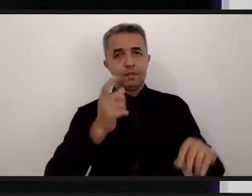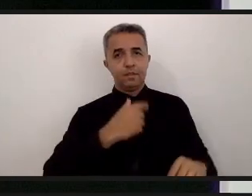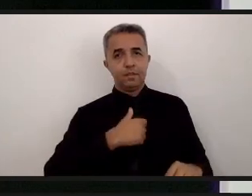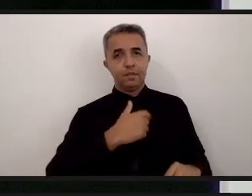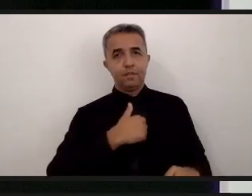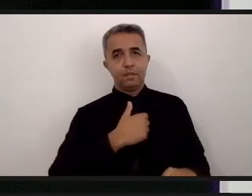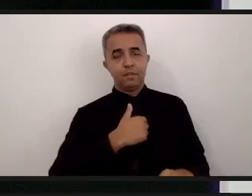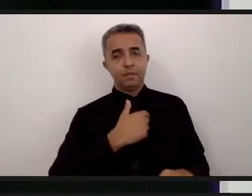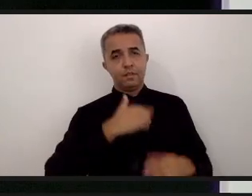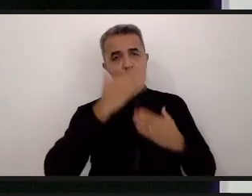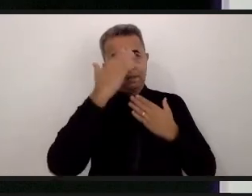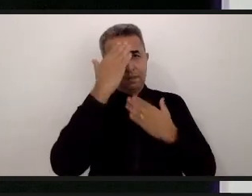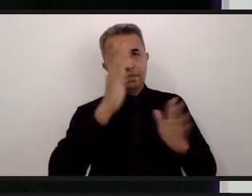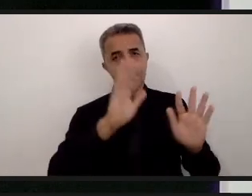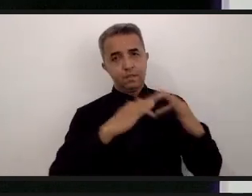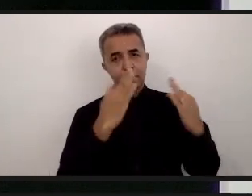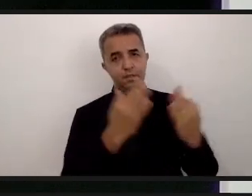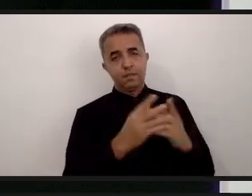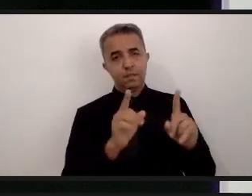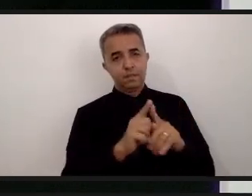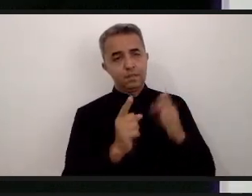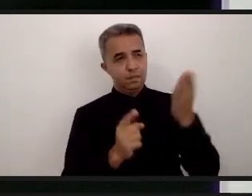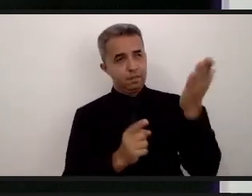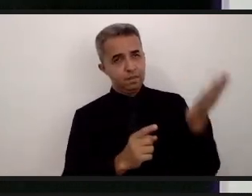que é a minha mãe. Obrigada.